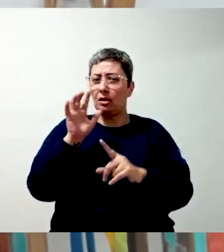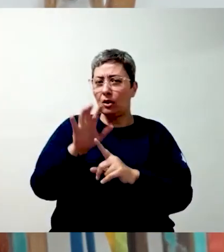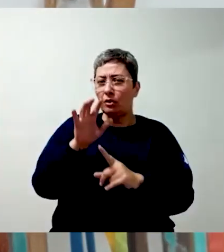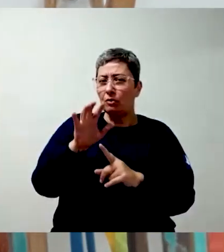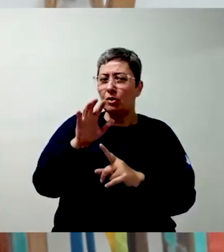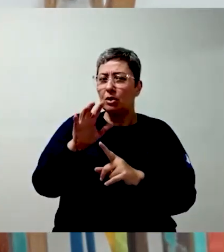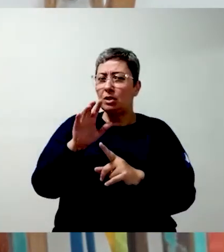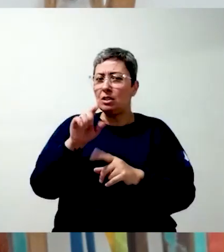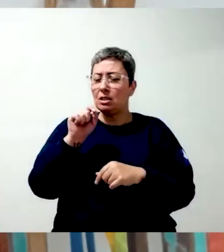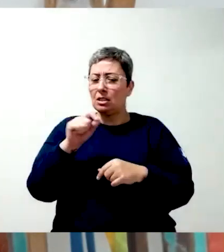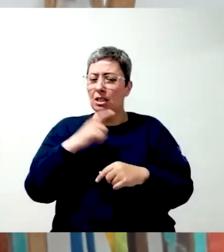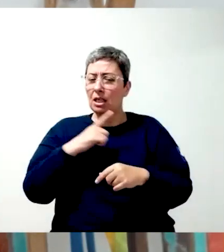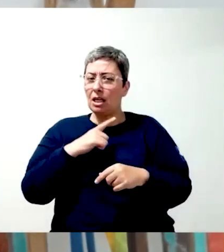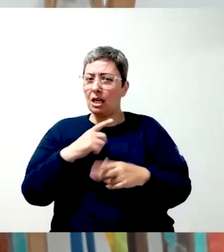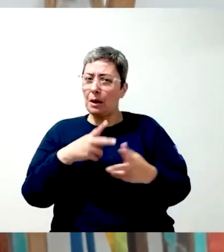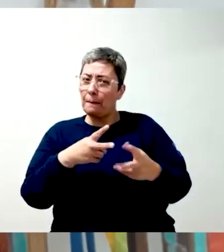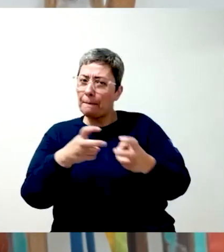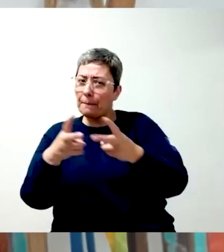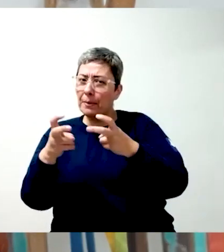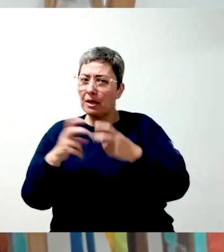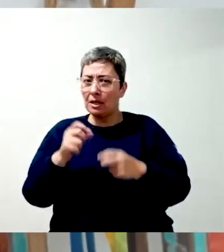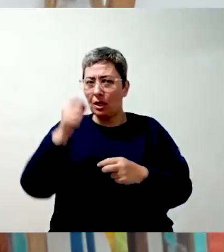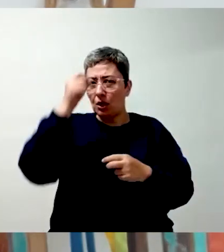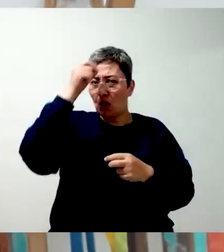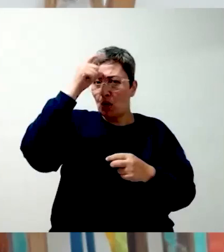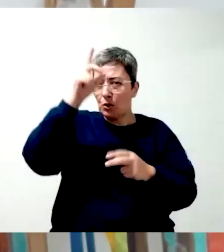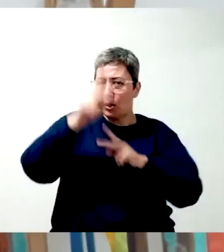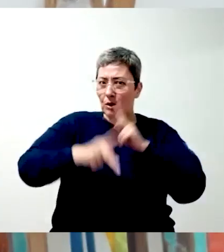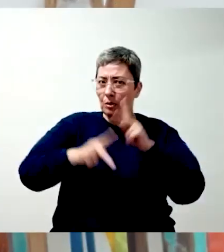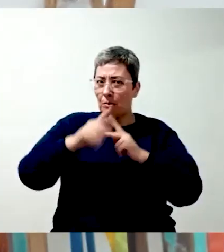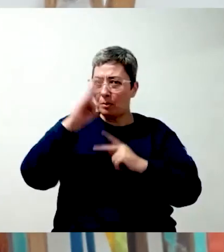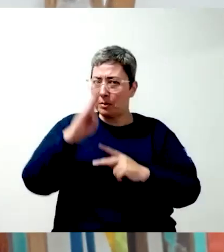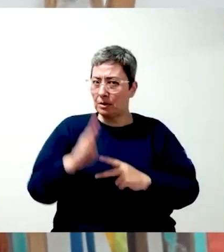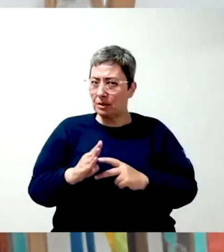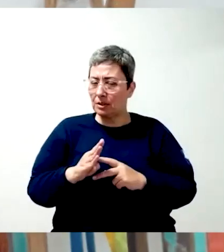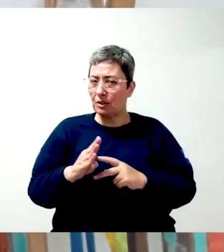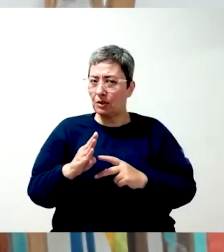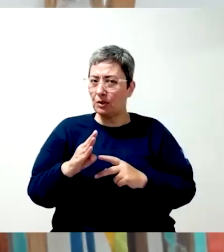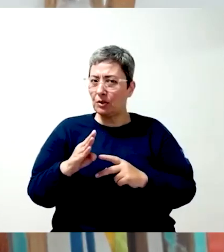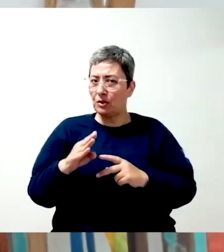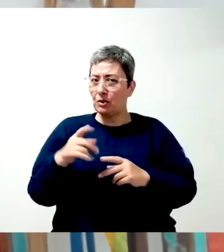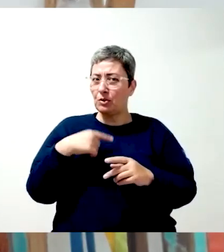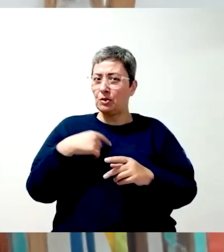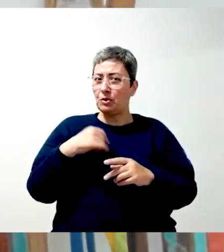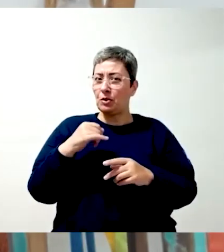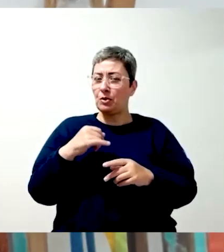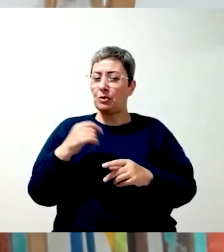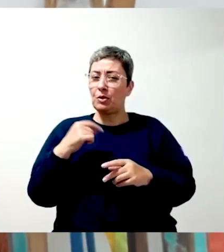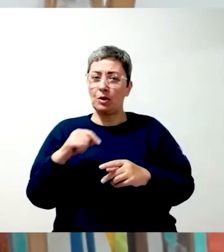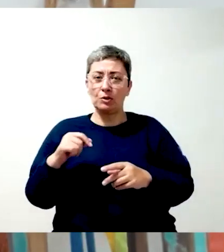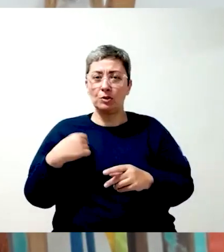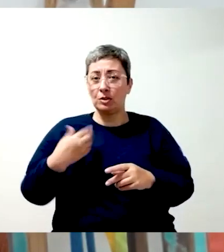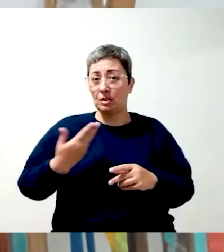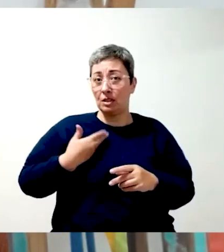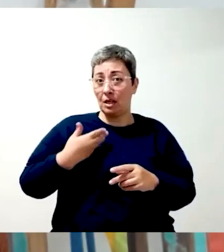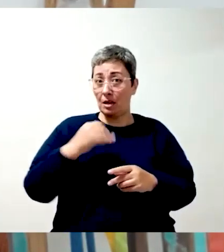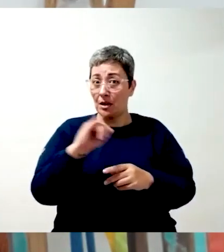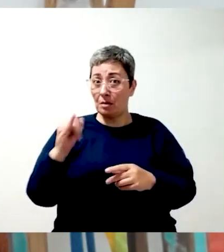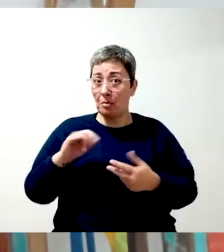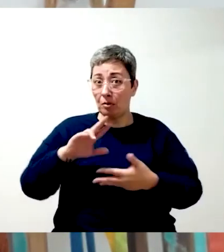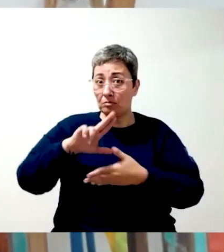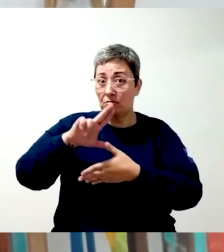influências encontradas na nossa cultura popular brasileira dos nossos irmãos